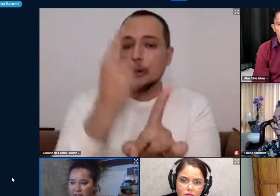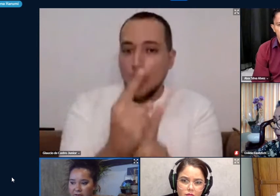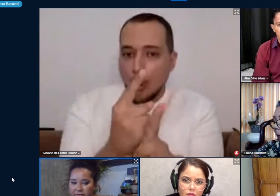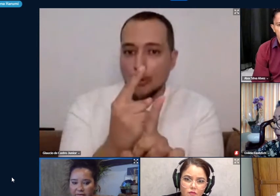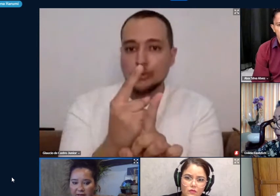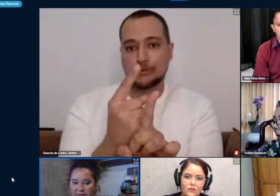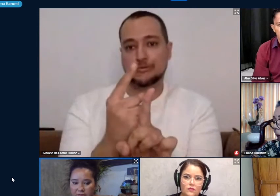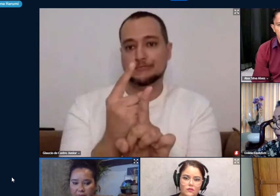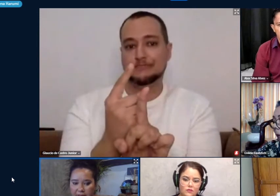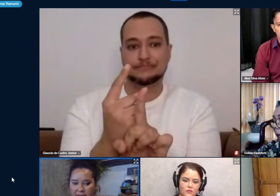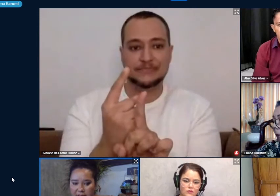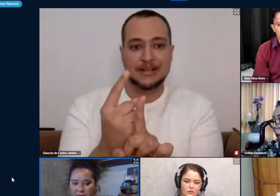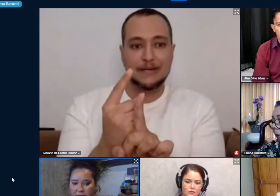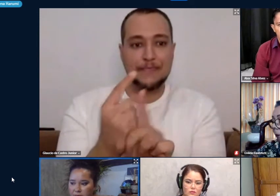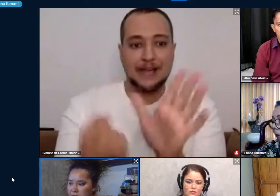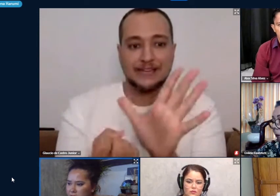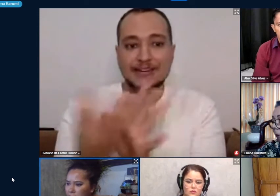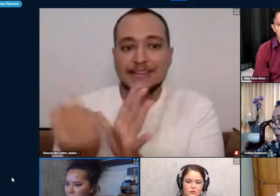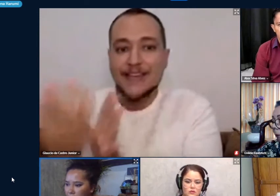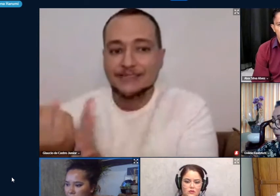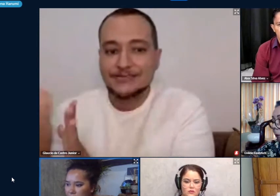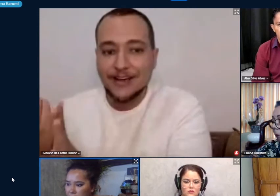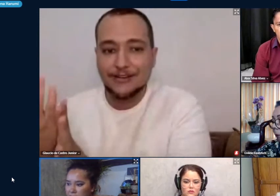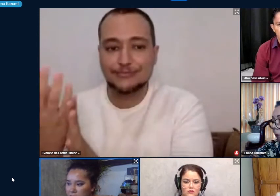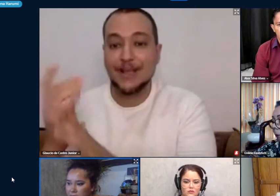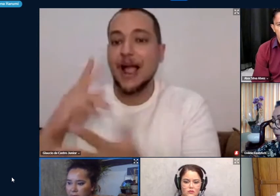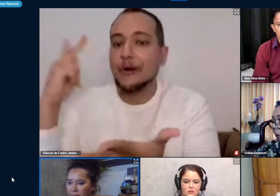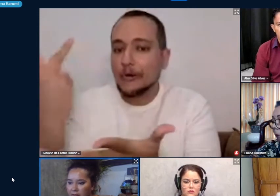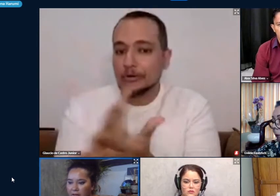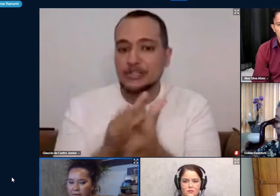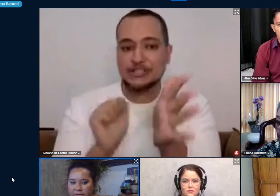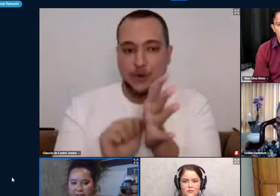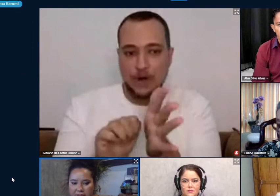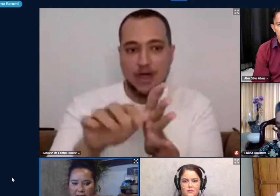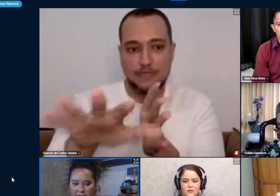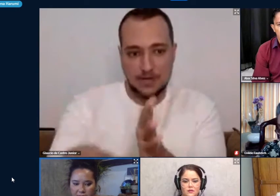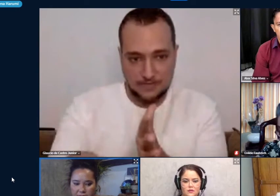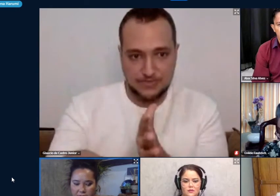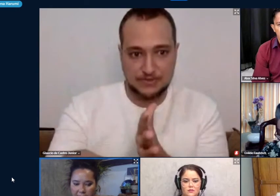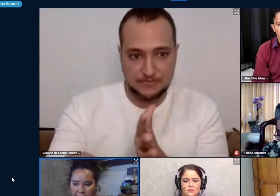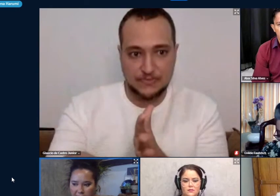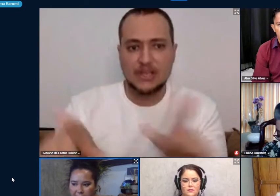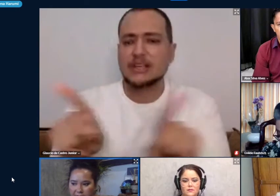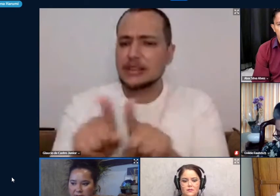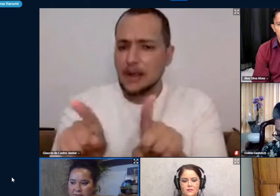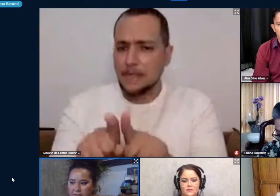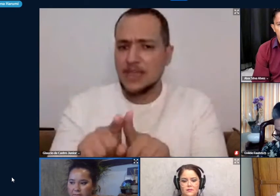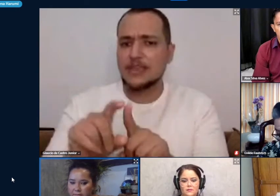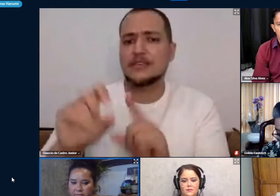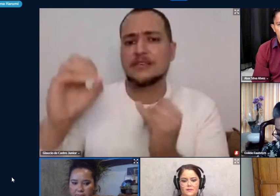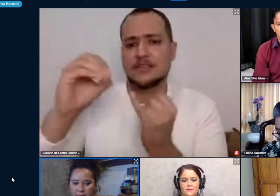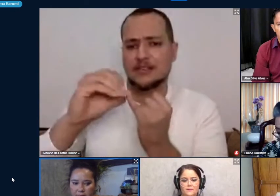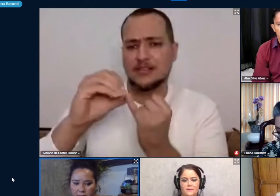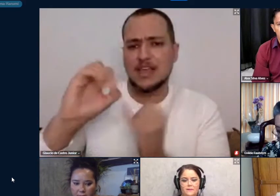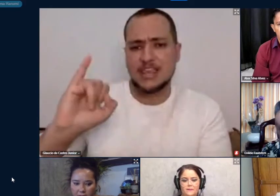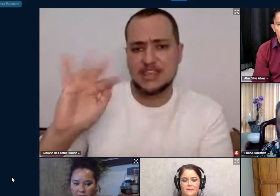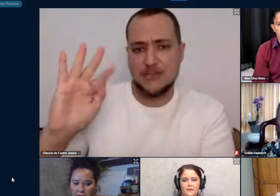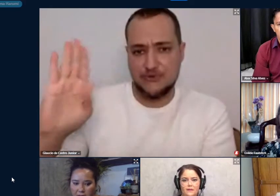você fala sobre a questão dos encontros que aconteceram no Lab Libras.